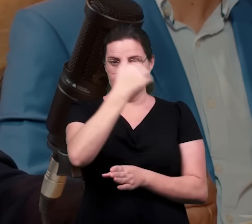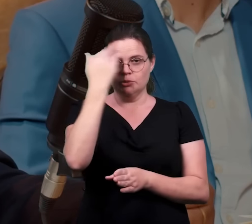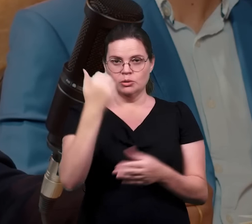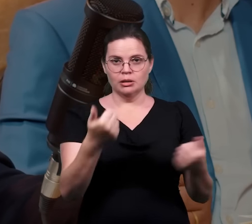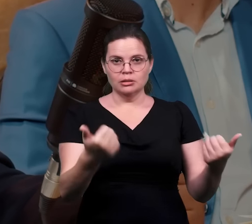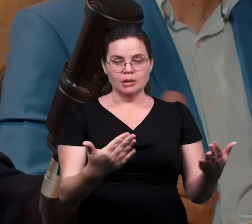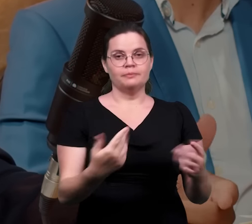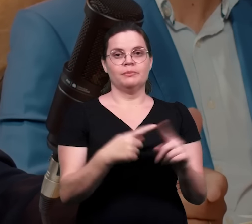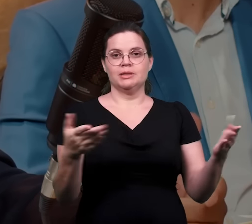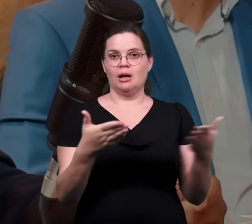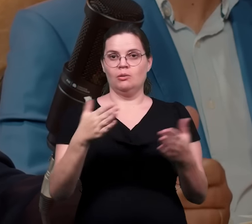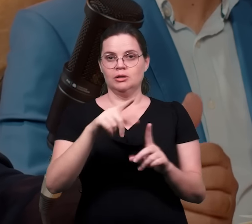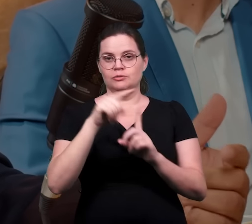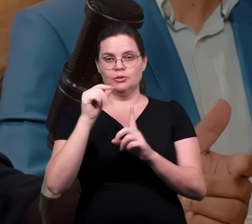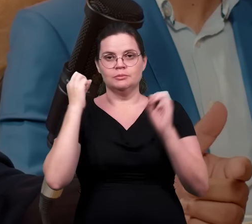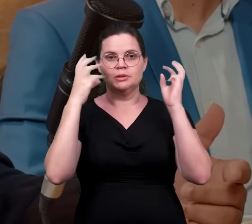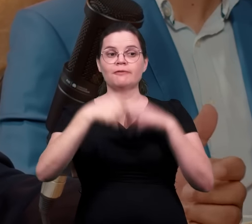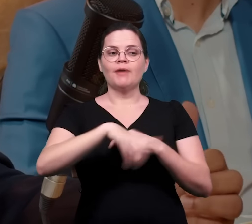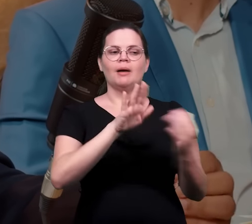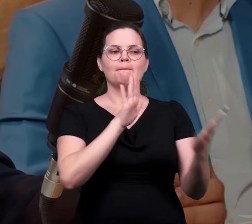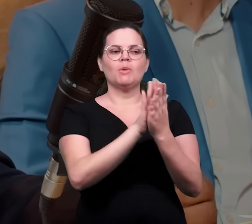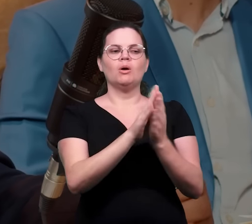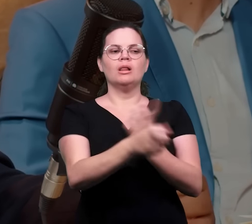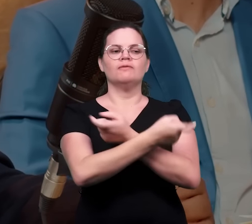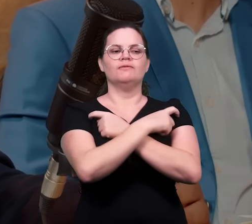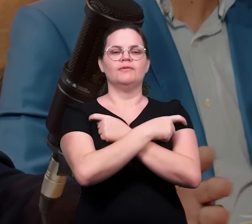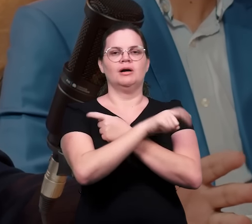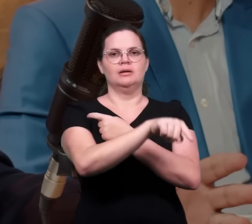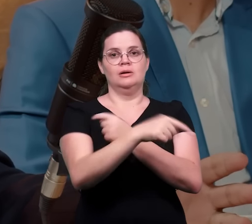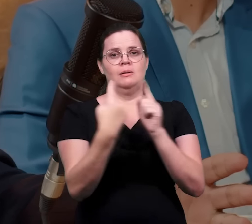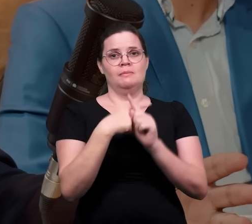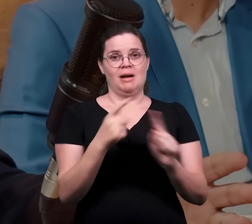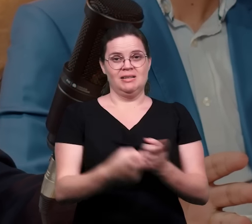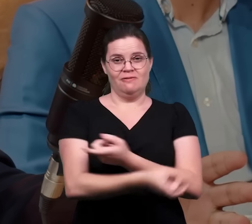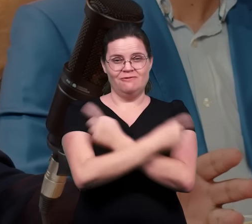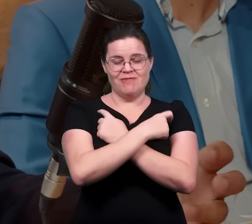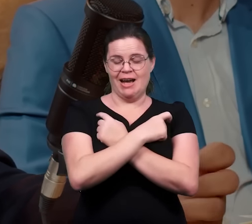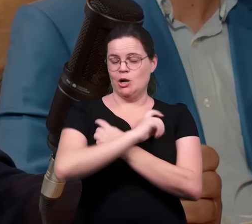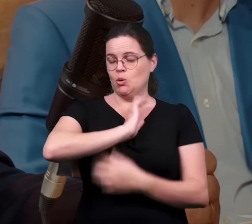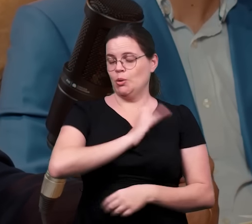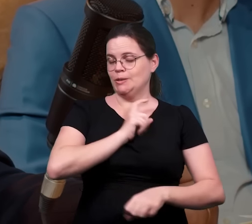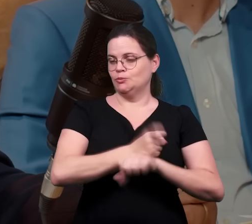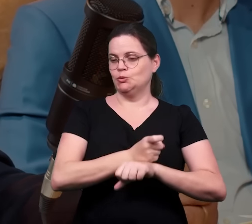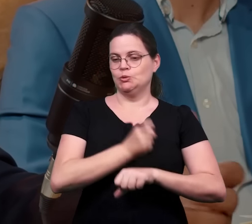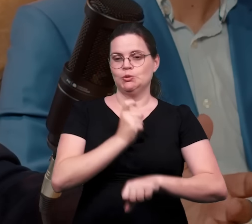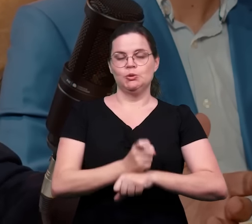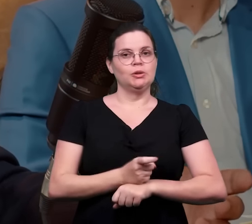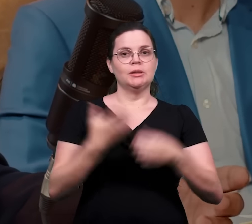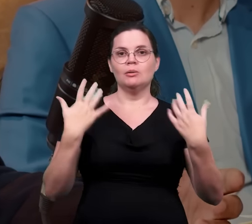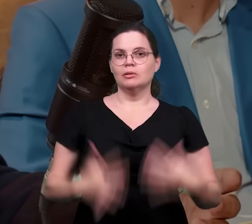agora Deus dá uma ordem para ir até Faraó, né? Só que Faraó endurece o coração, não aceita a palavra,